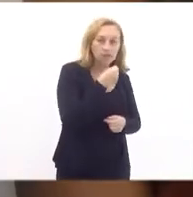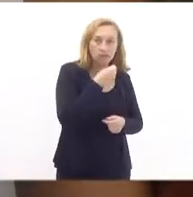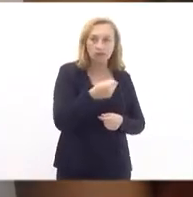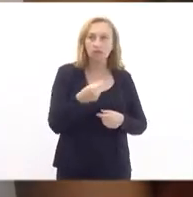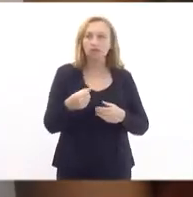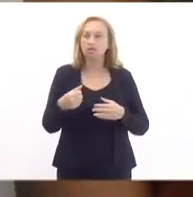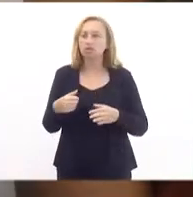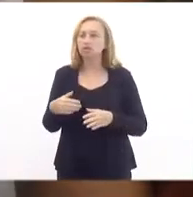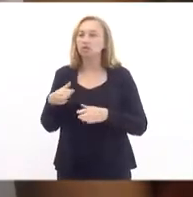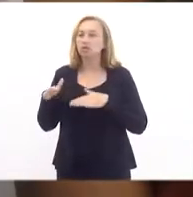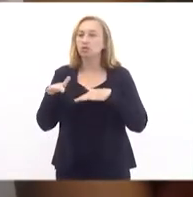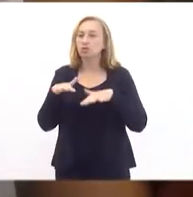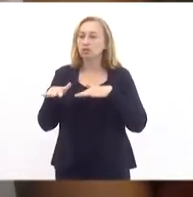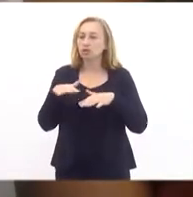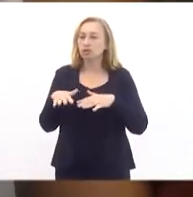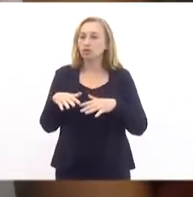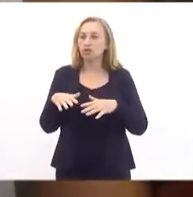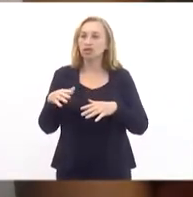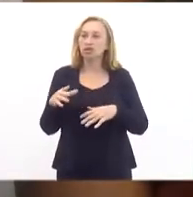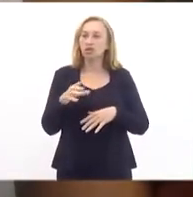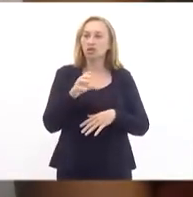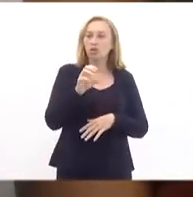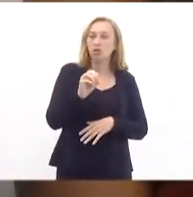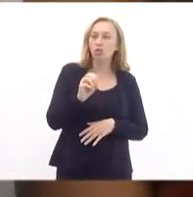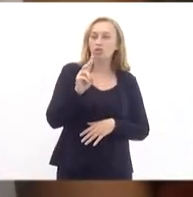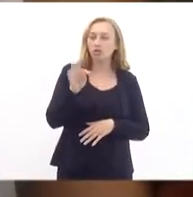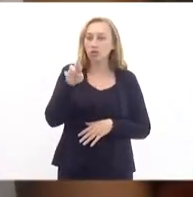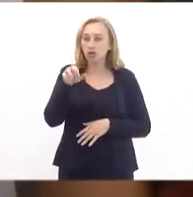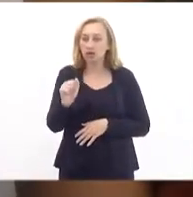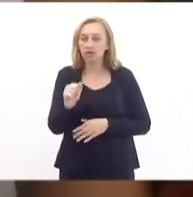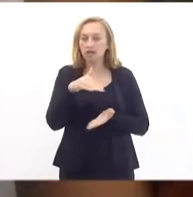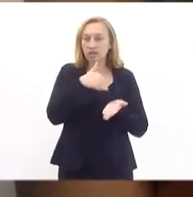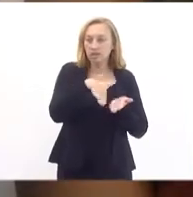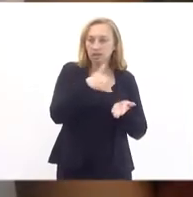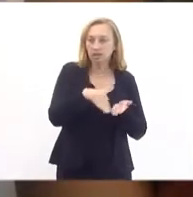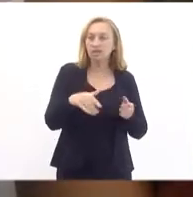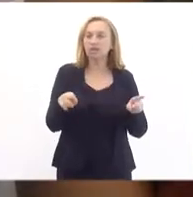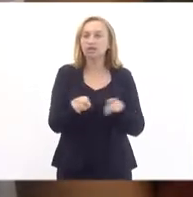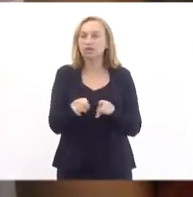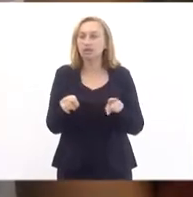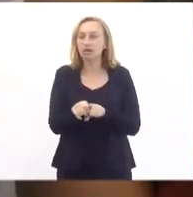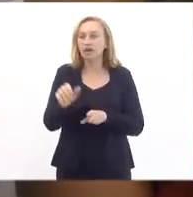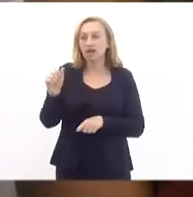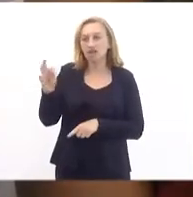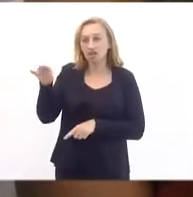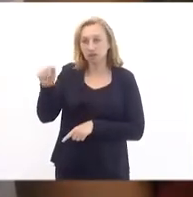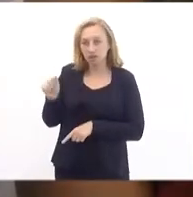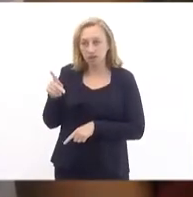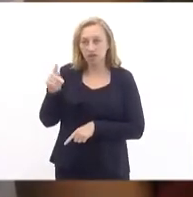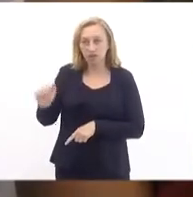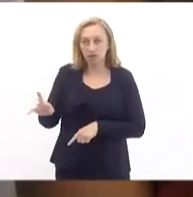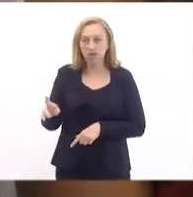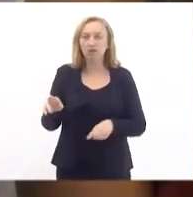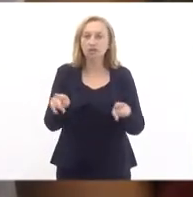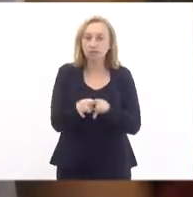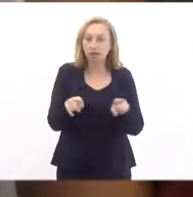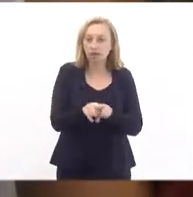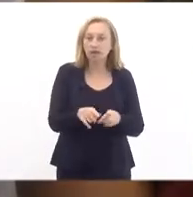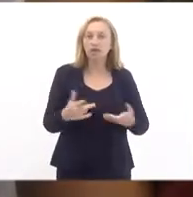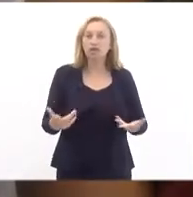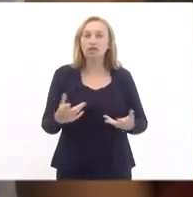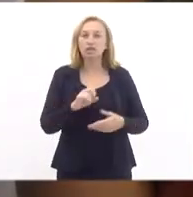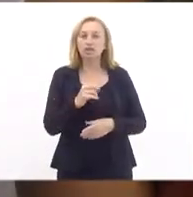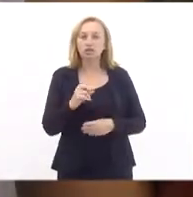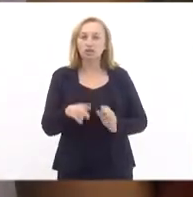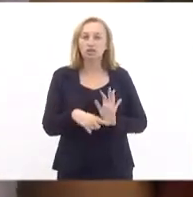que chegam à ouvidoria da secretaria, acho que a AGTRANSP também vai poder dizer algo parecido, de que isso não se